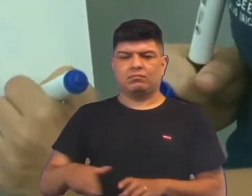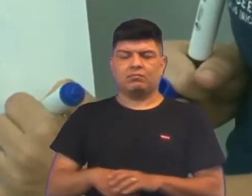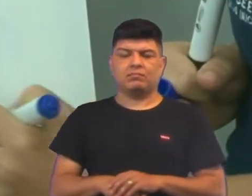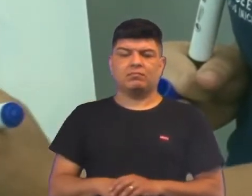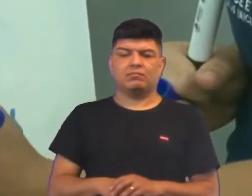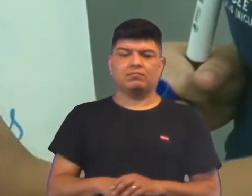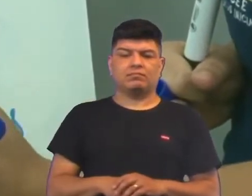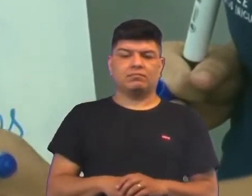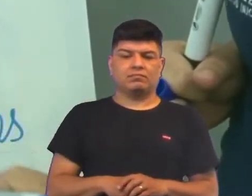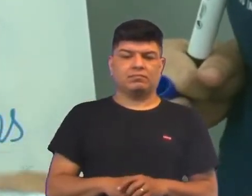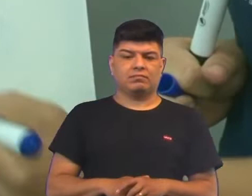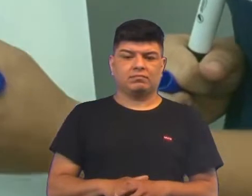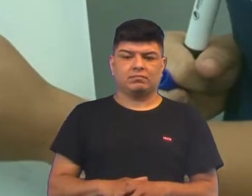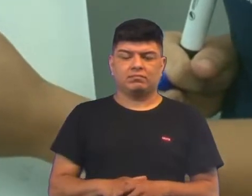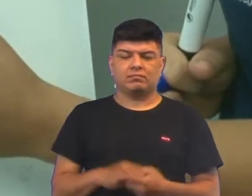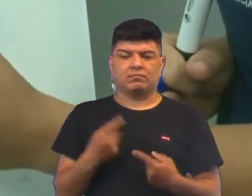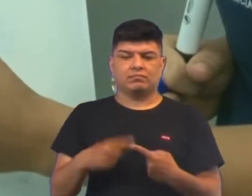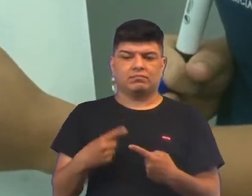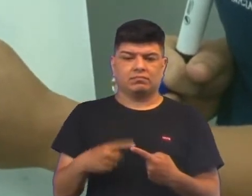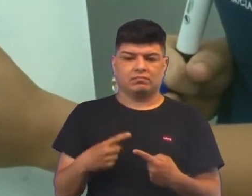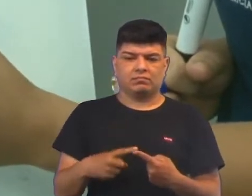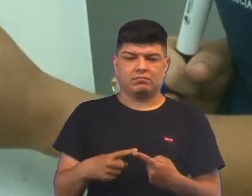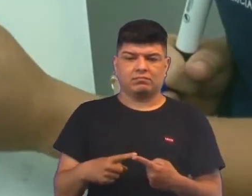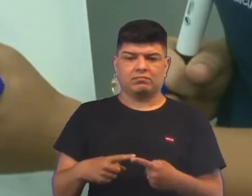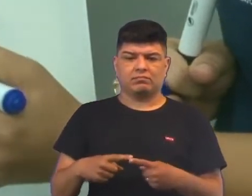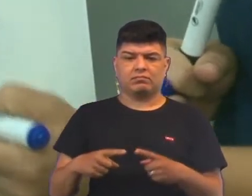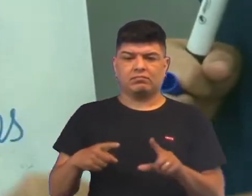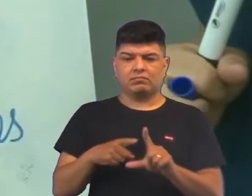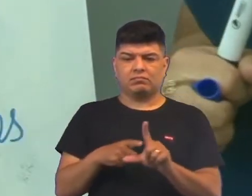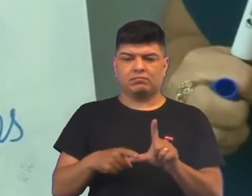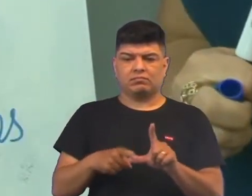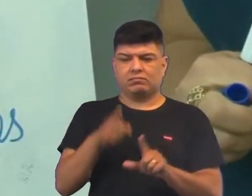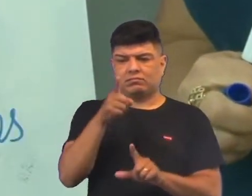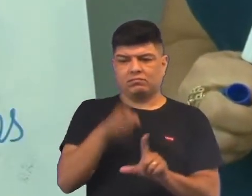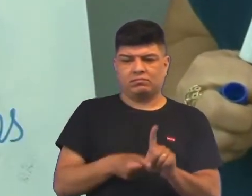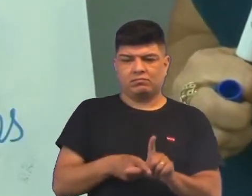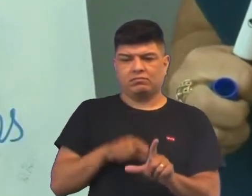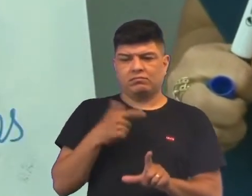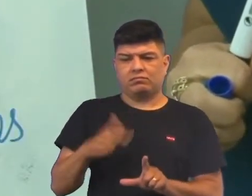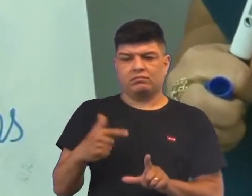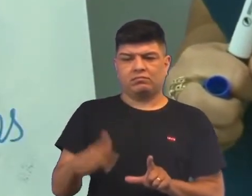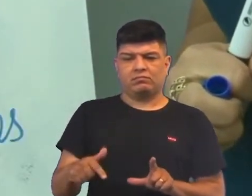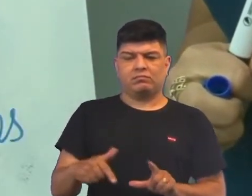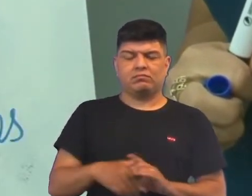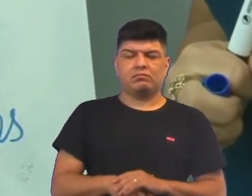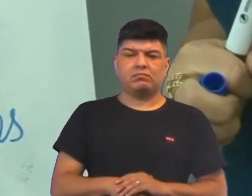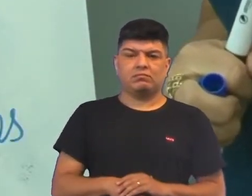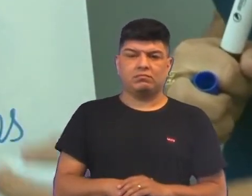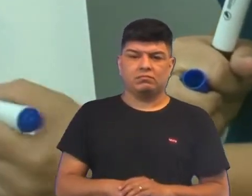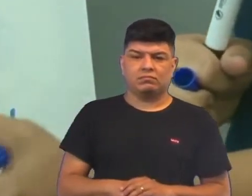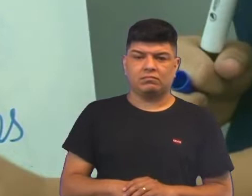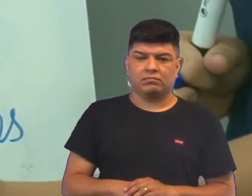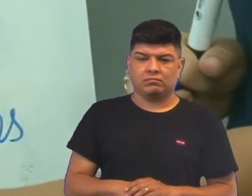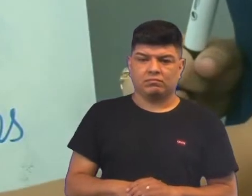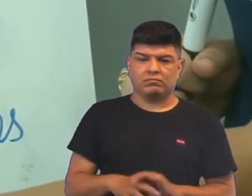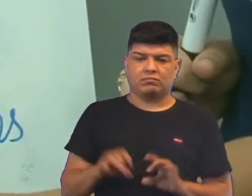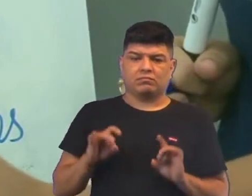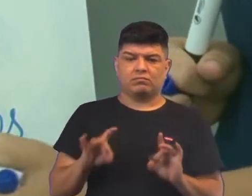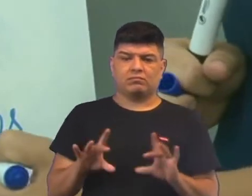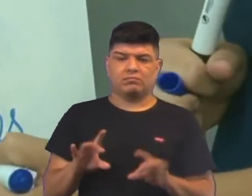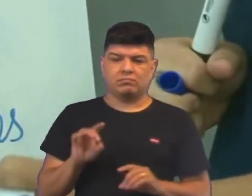perpendiculares. Por quê? Elas não formaram um ângulo reto, tá? Elas só